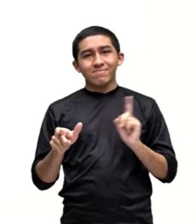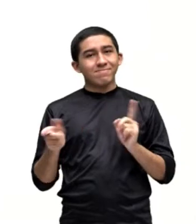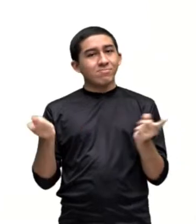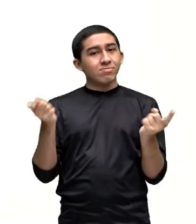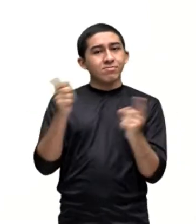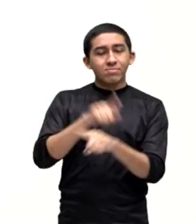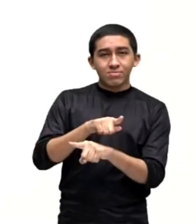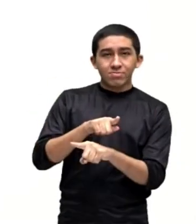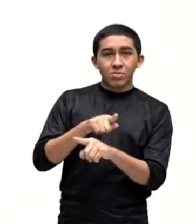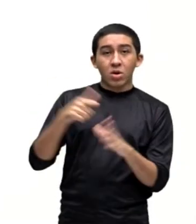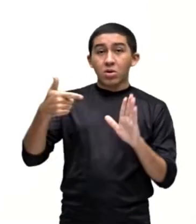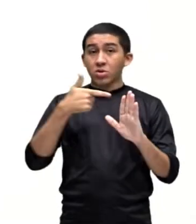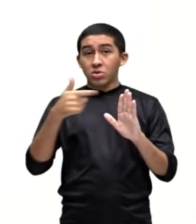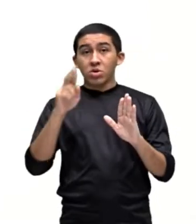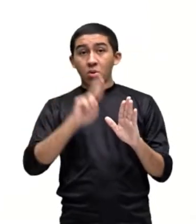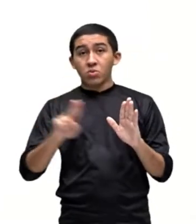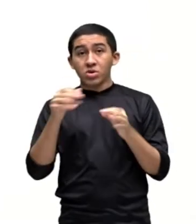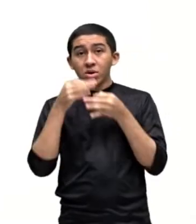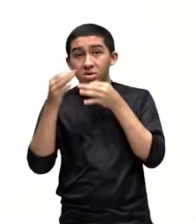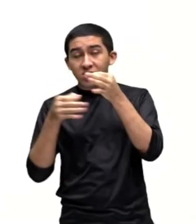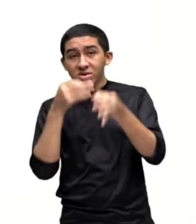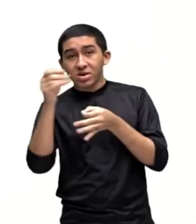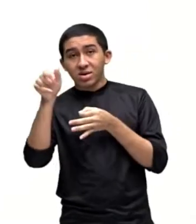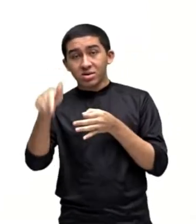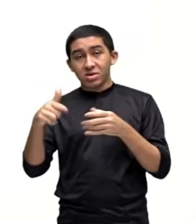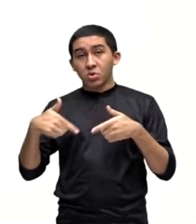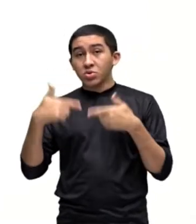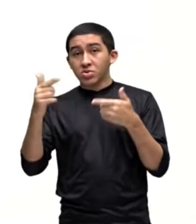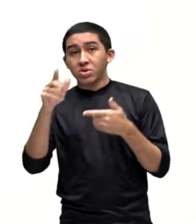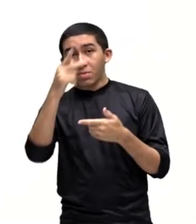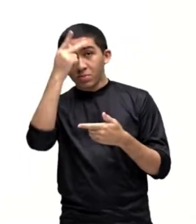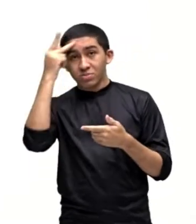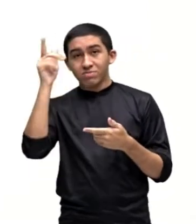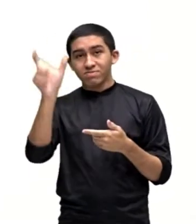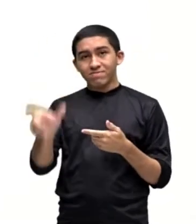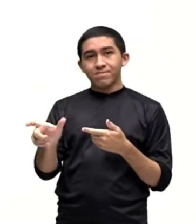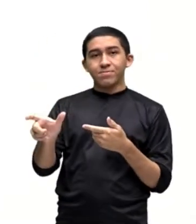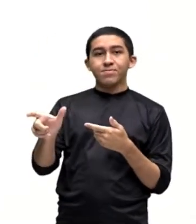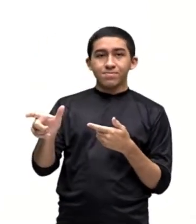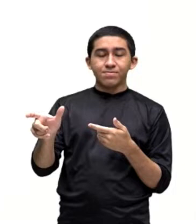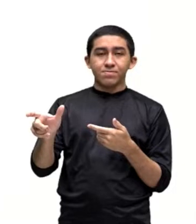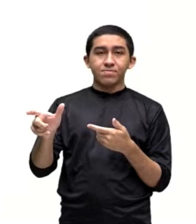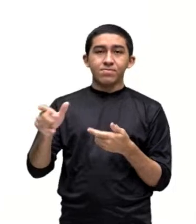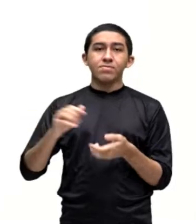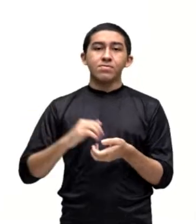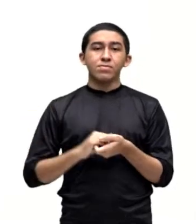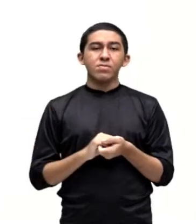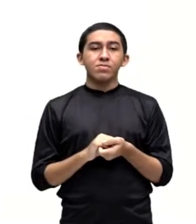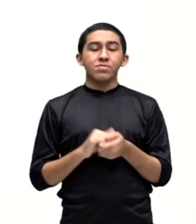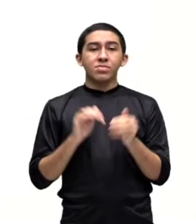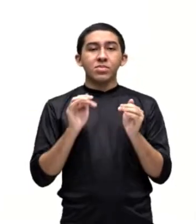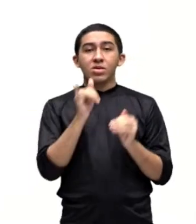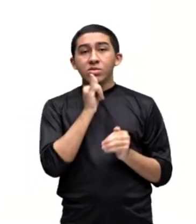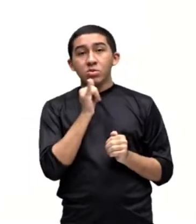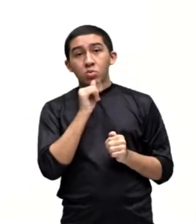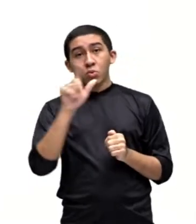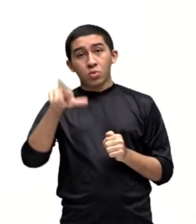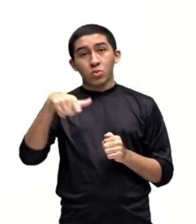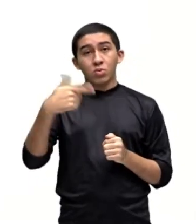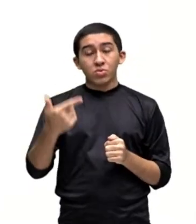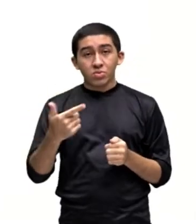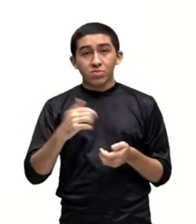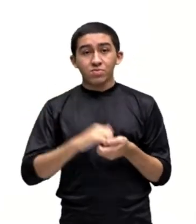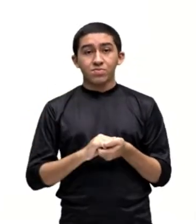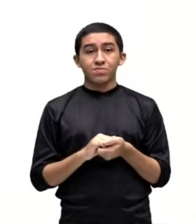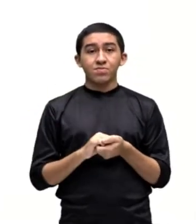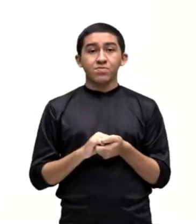é a ironia para criticar, né, para chamar a atenção de alguém. Outro exemplo. Essa